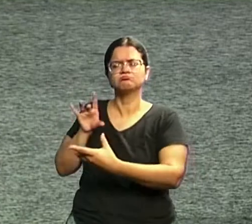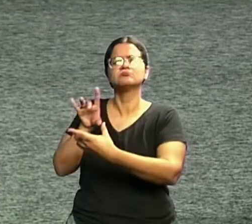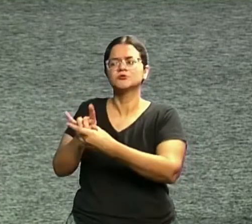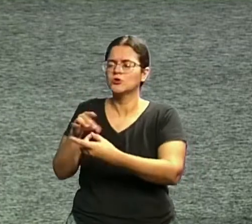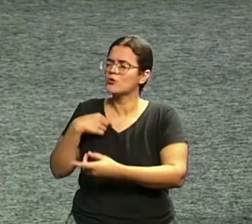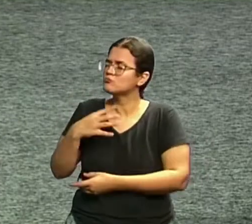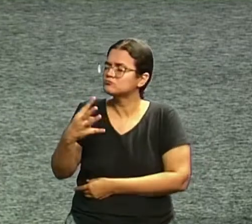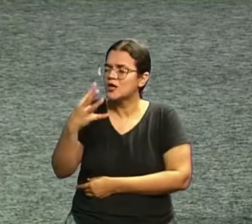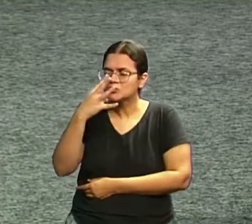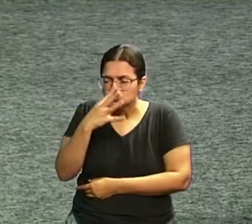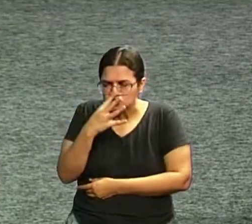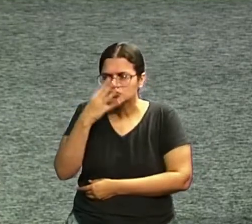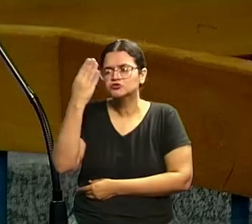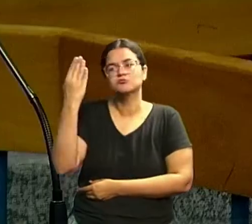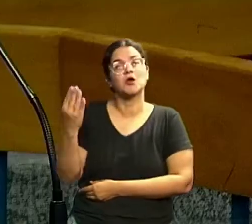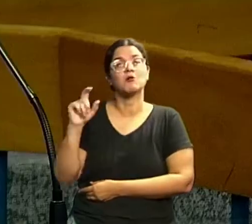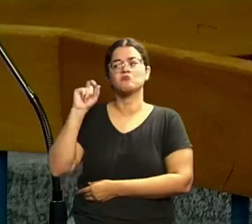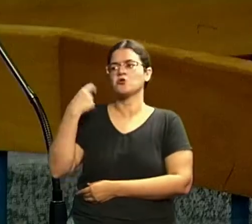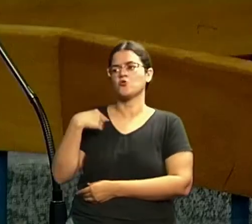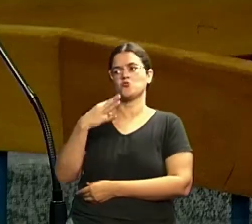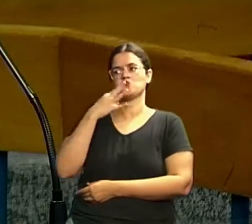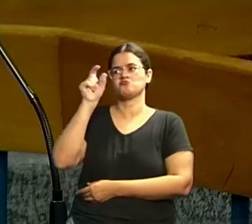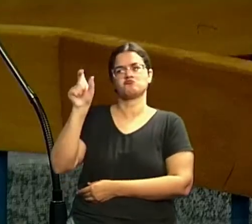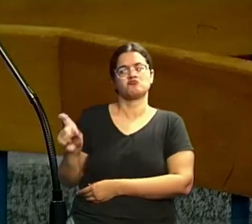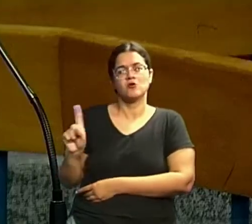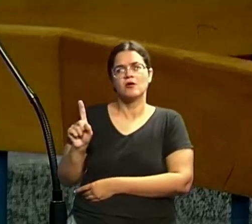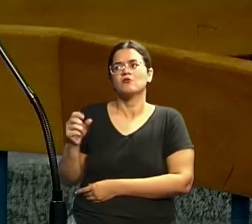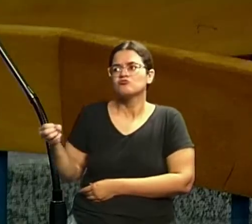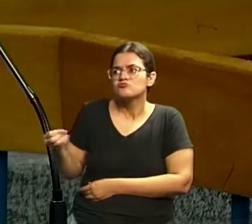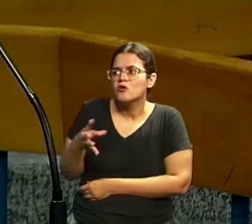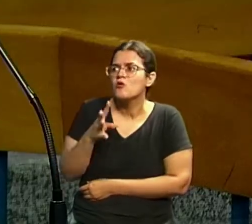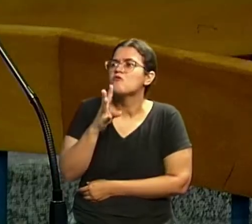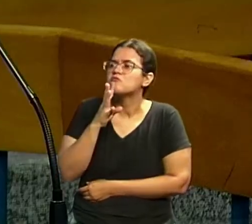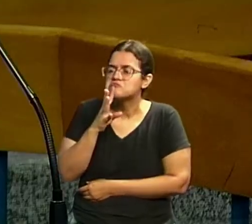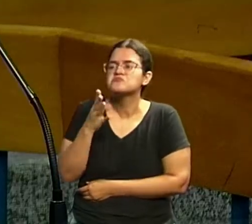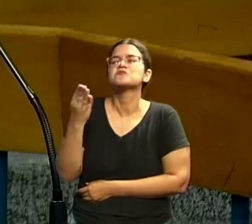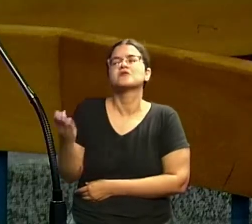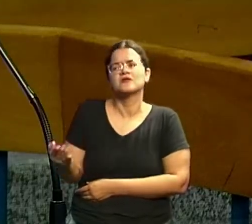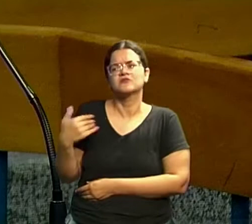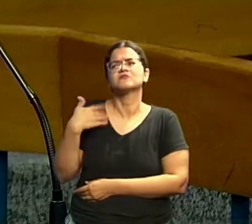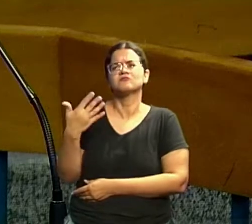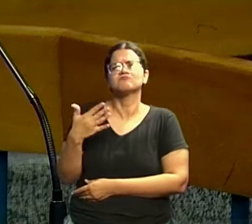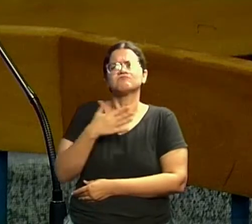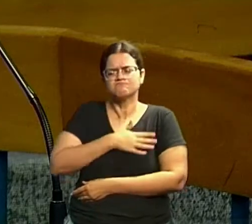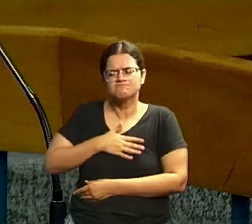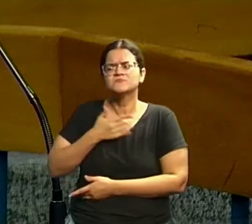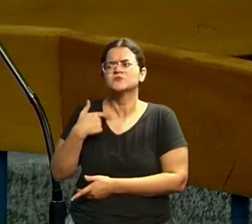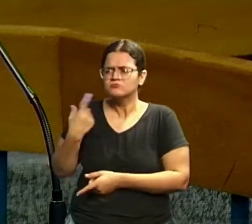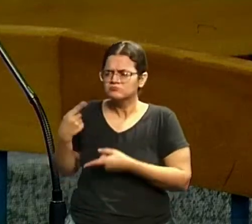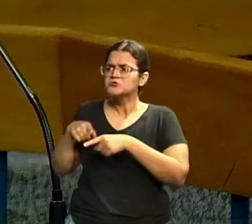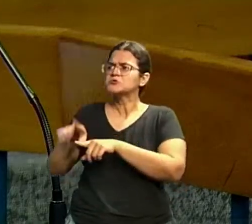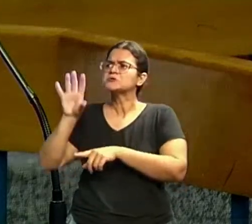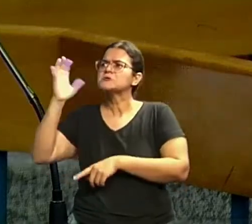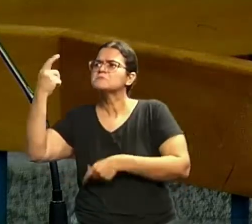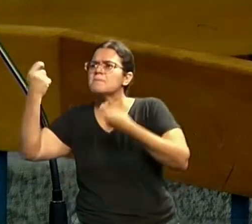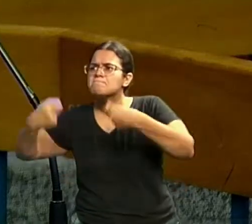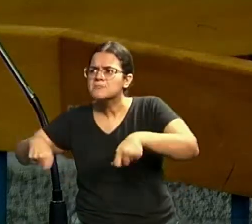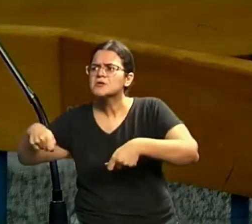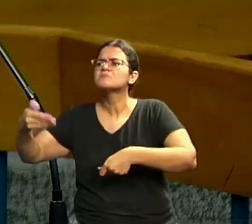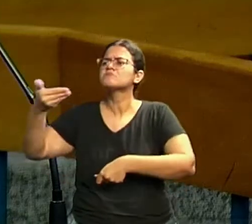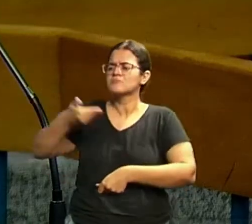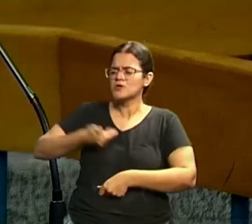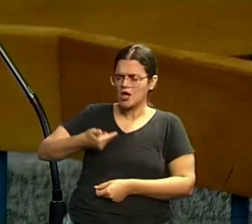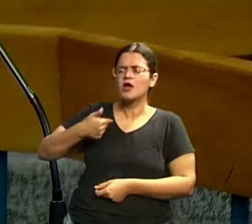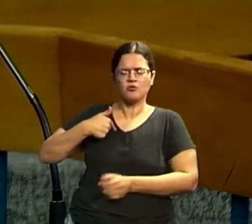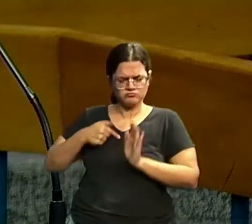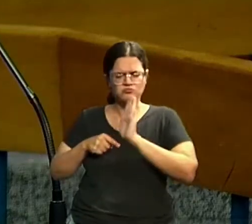um admirador, não a conhecia, e também um parceiro para qualquer demanda que for